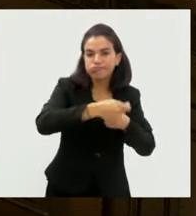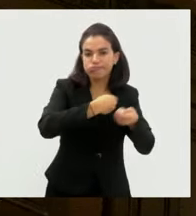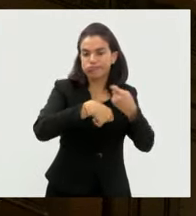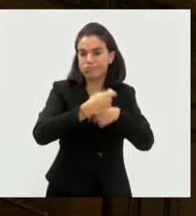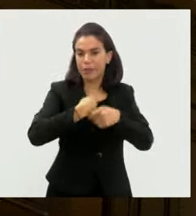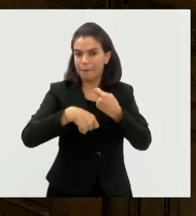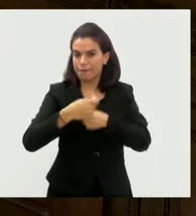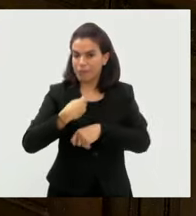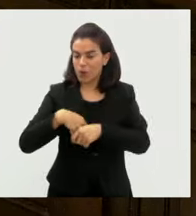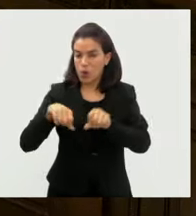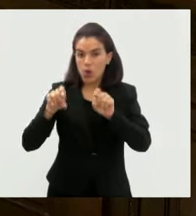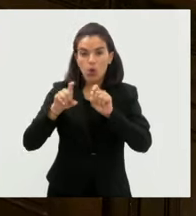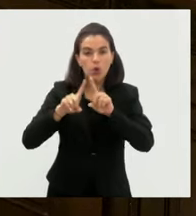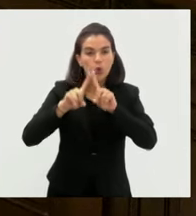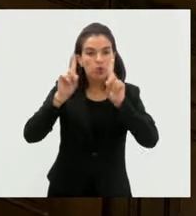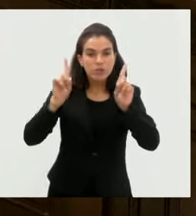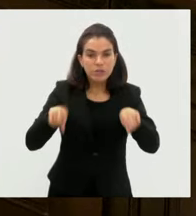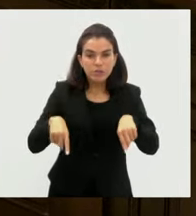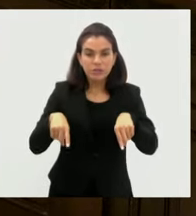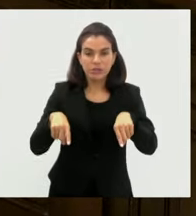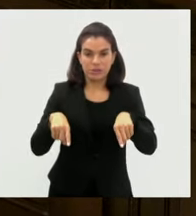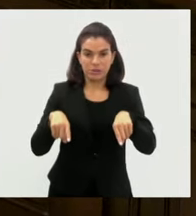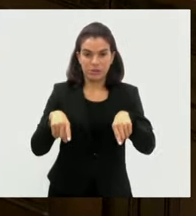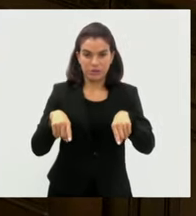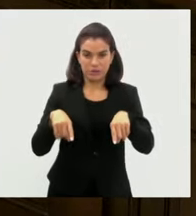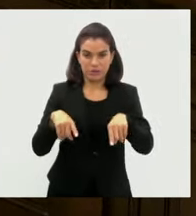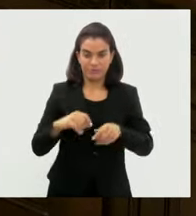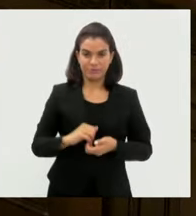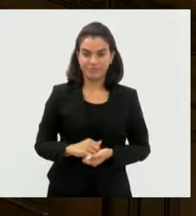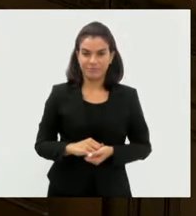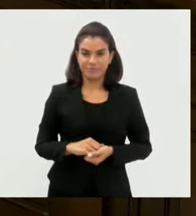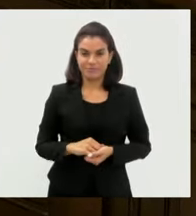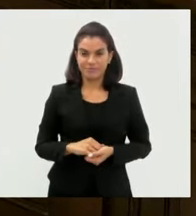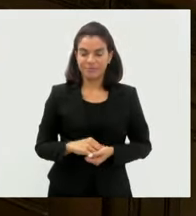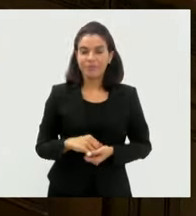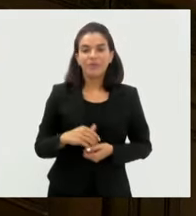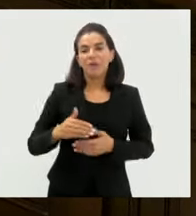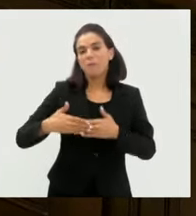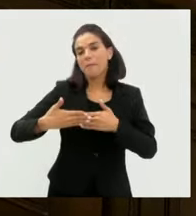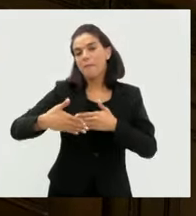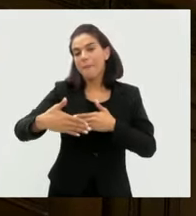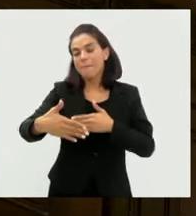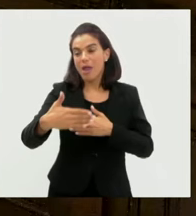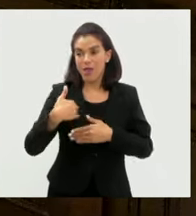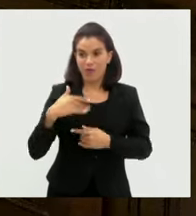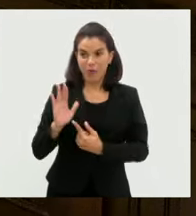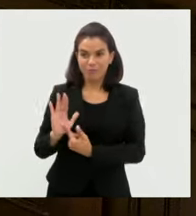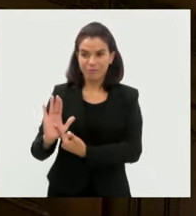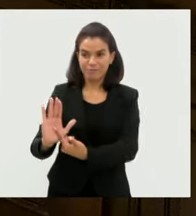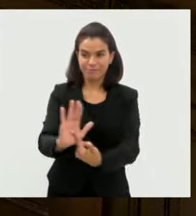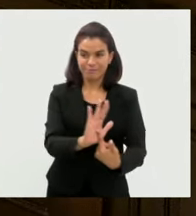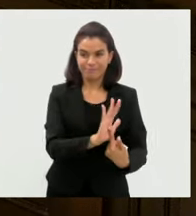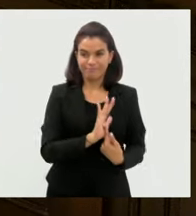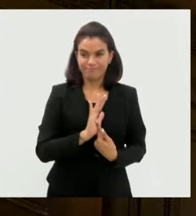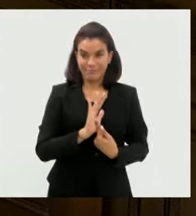com servidores que têm empresas, aliás, daqui a alguns dias eu vou apresentar também na saúde, porque na